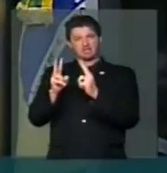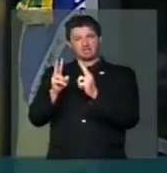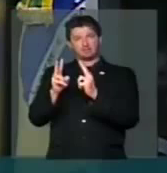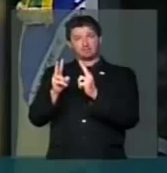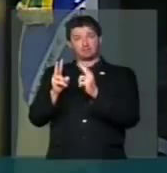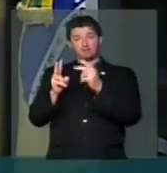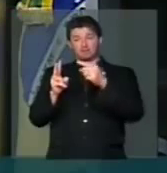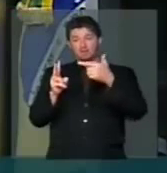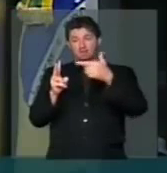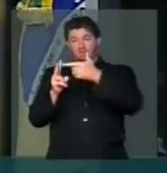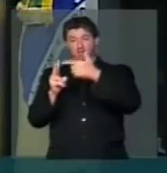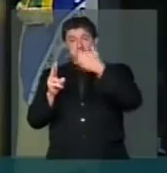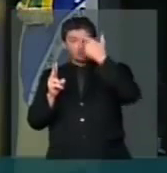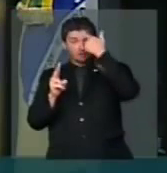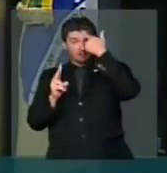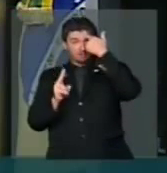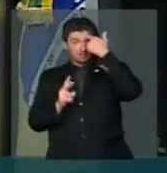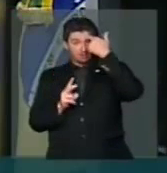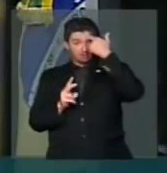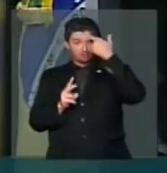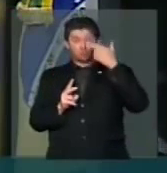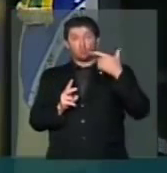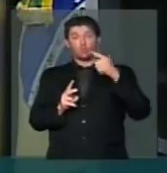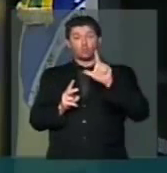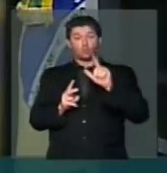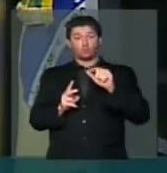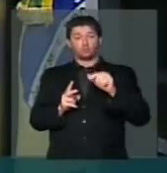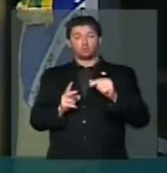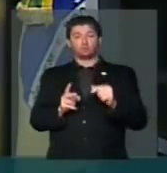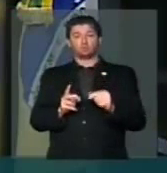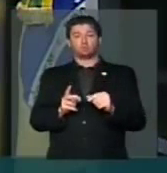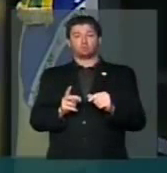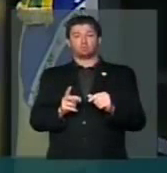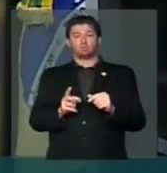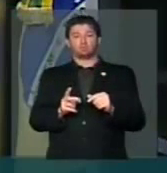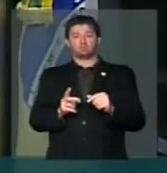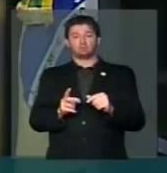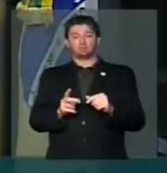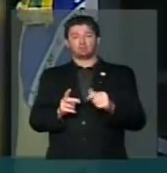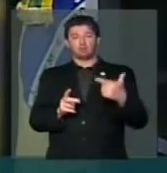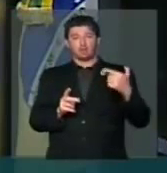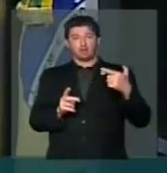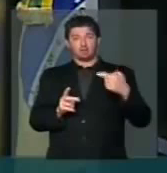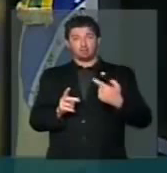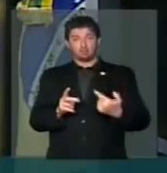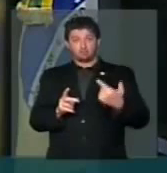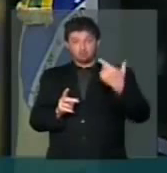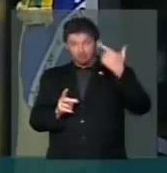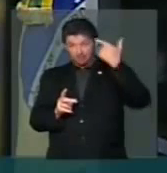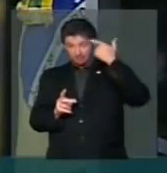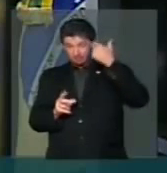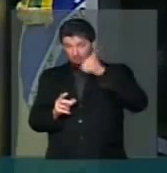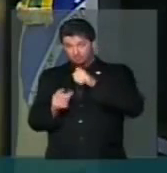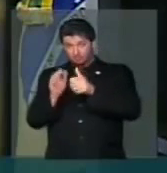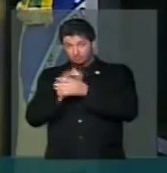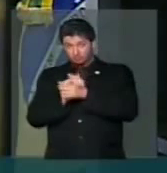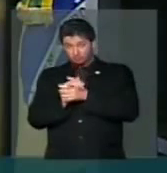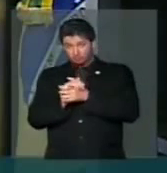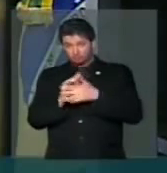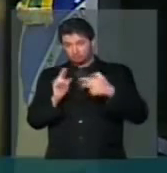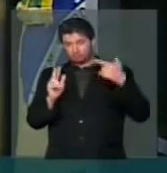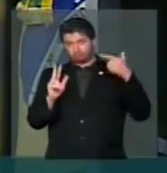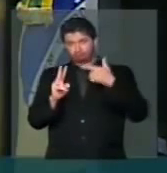Um colocou a arma na minha cabeça, o outro colocou na cabeça da minha esposa.